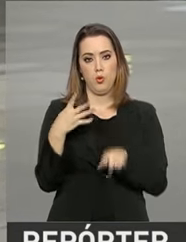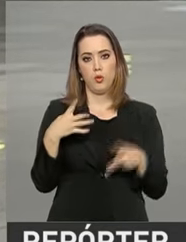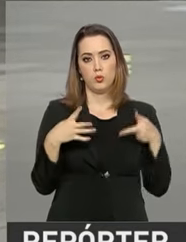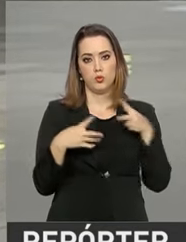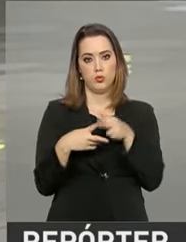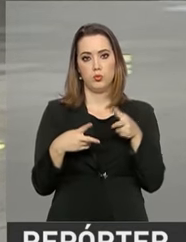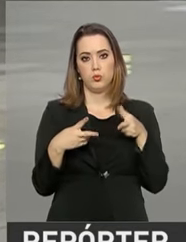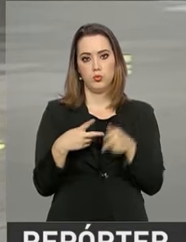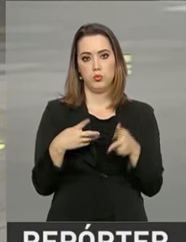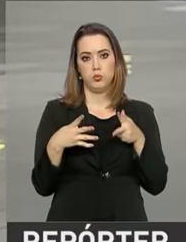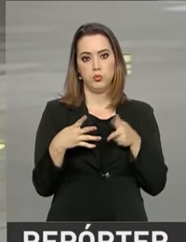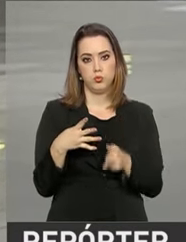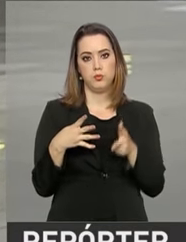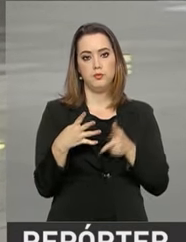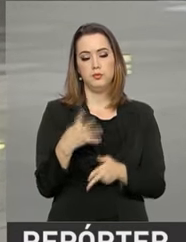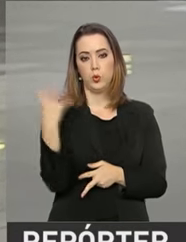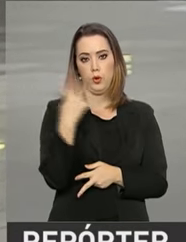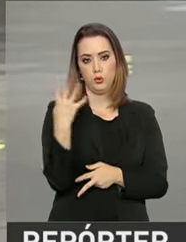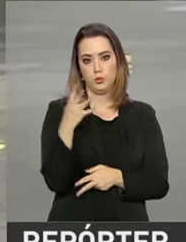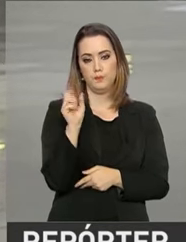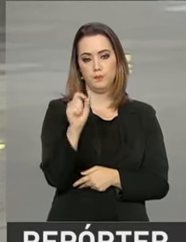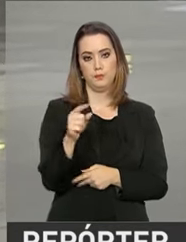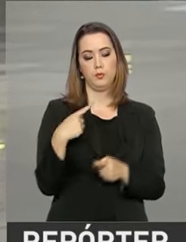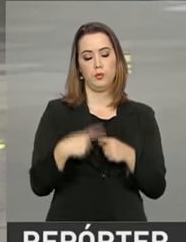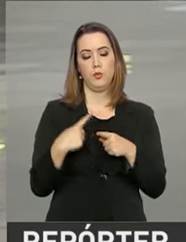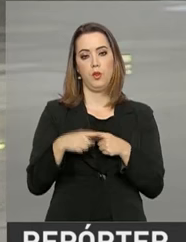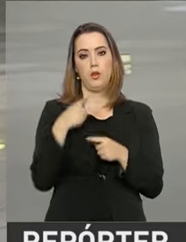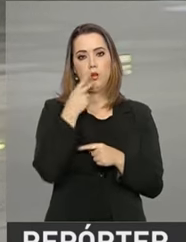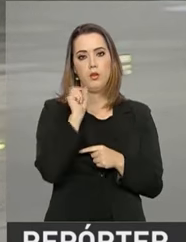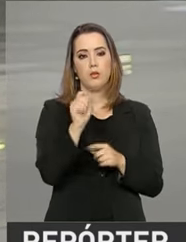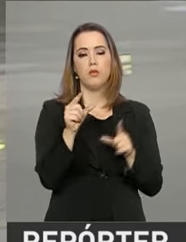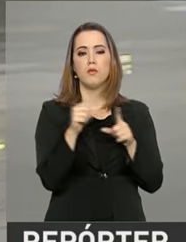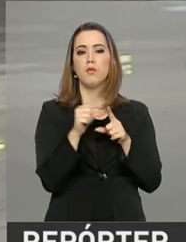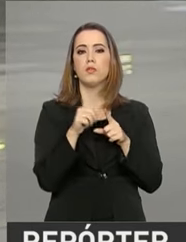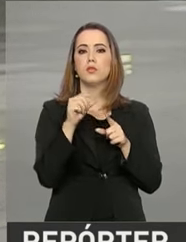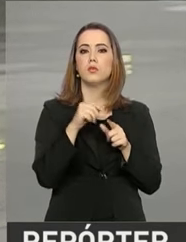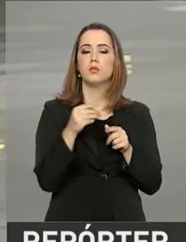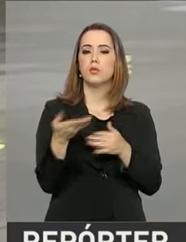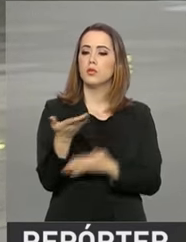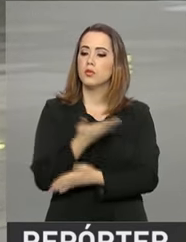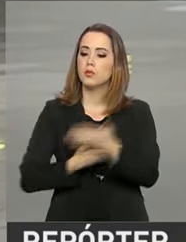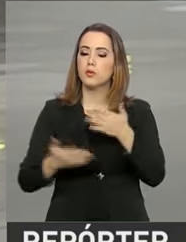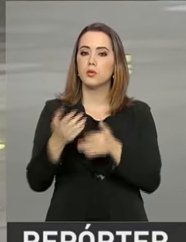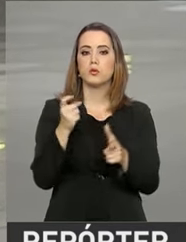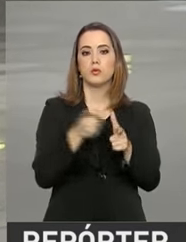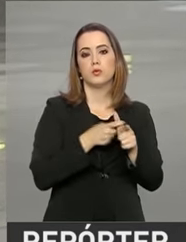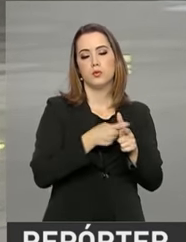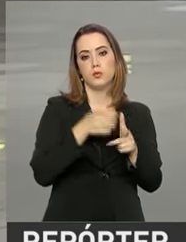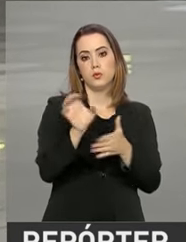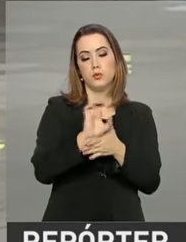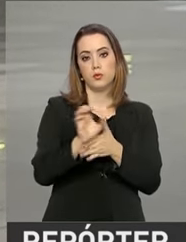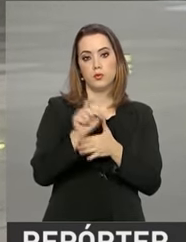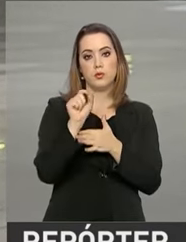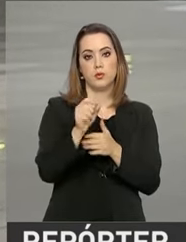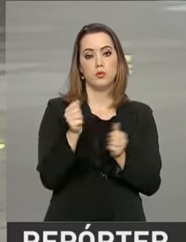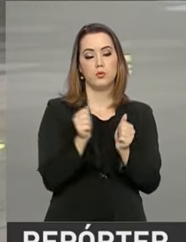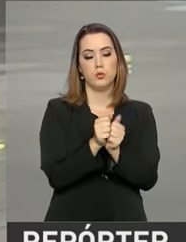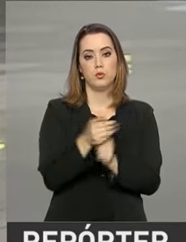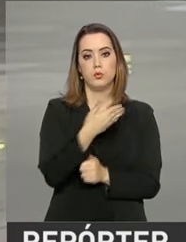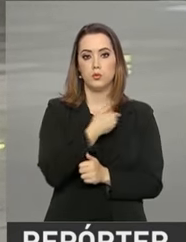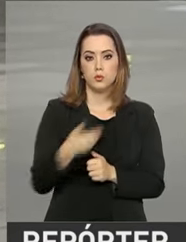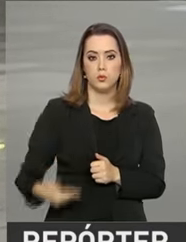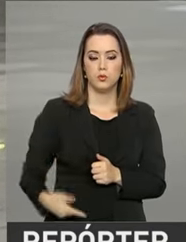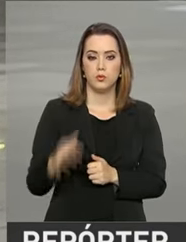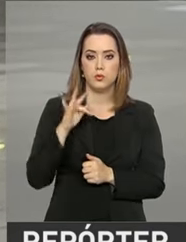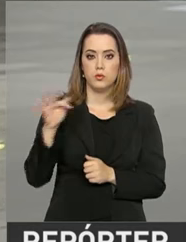projeto de lei já aprovado na Câmara que faz a renegociação da dívida dos Estados com a união e no senado o primeiro